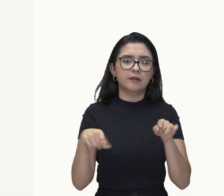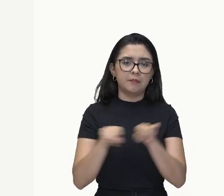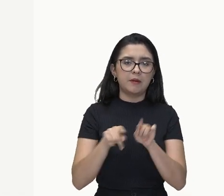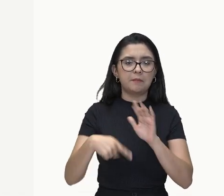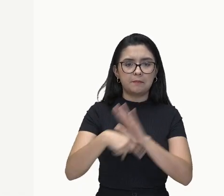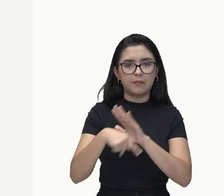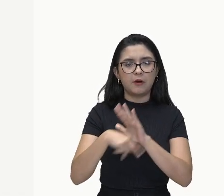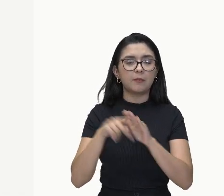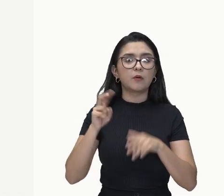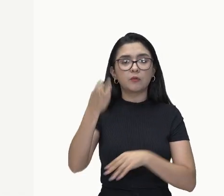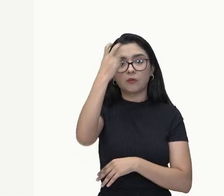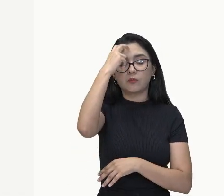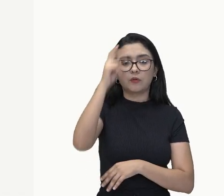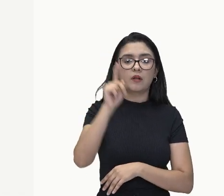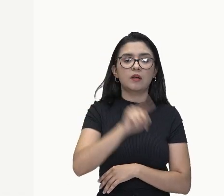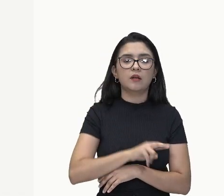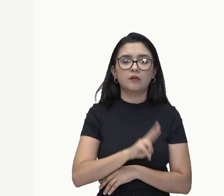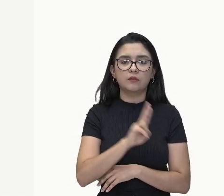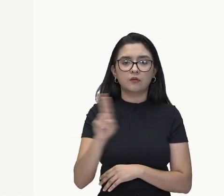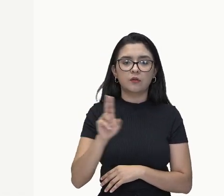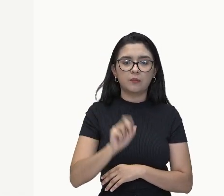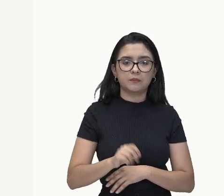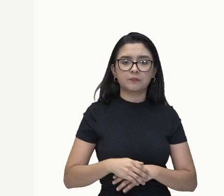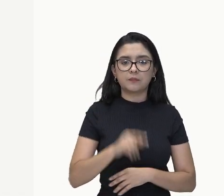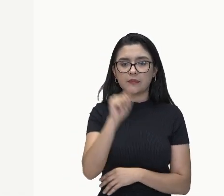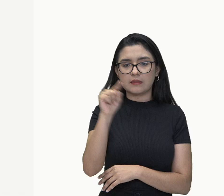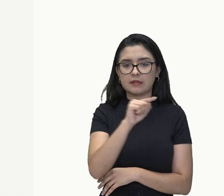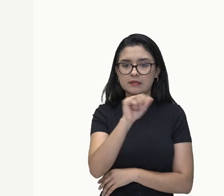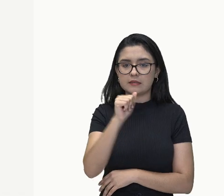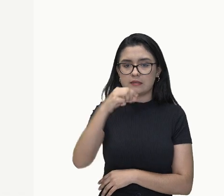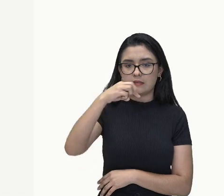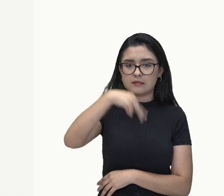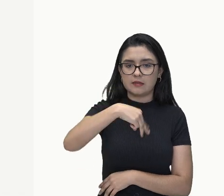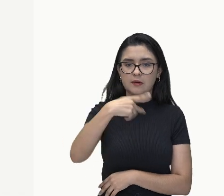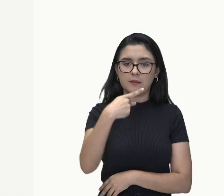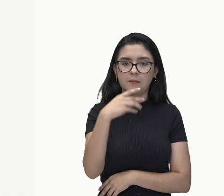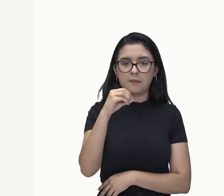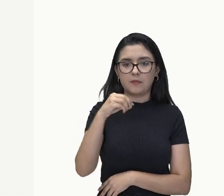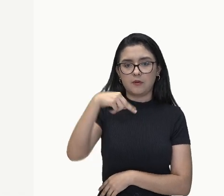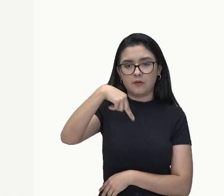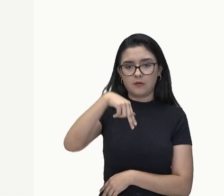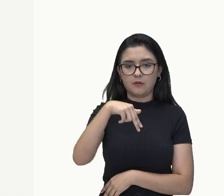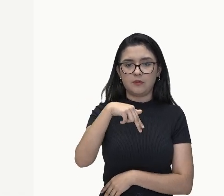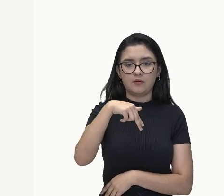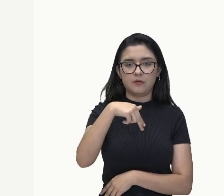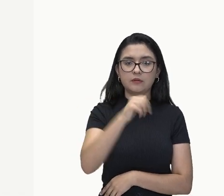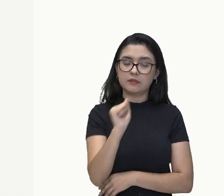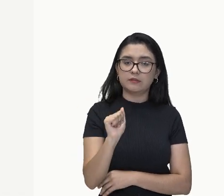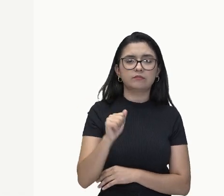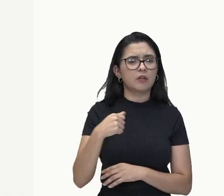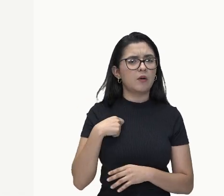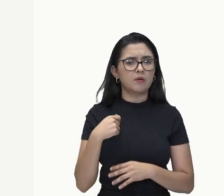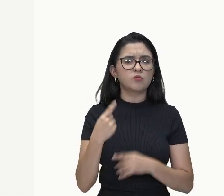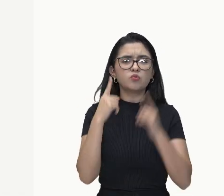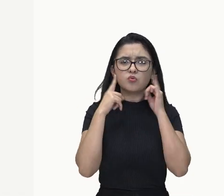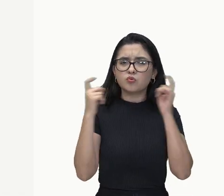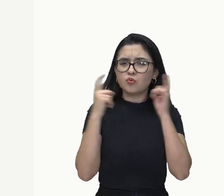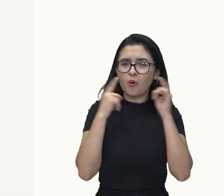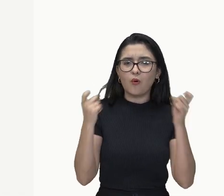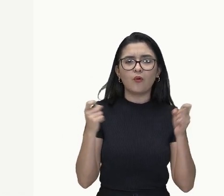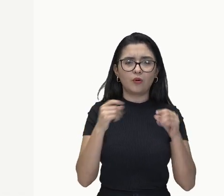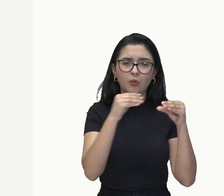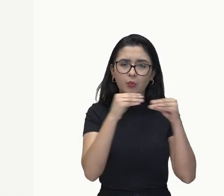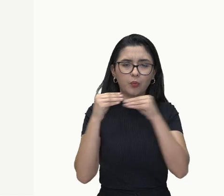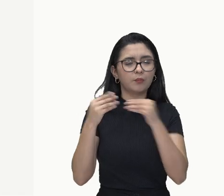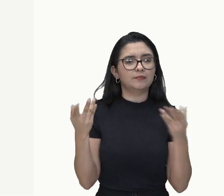se chama sampoña, certo? E é muito bonito o som que sai daí, né, ao ser